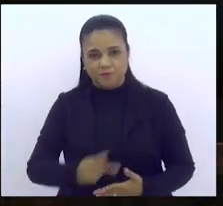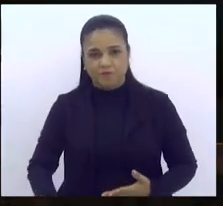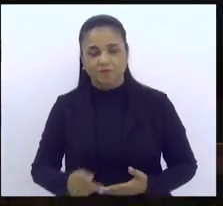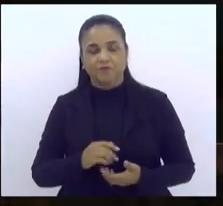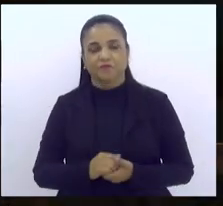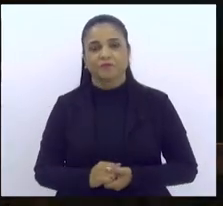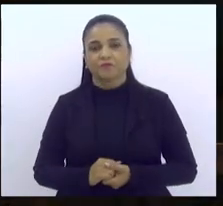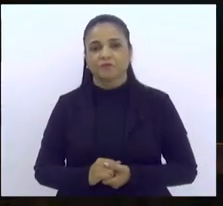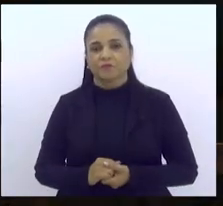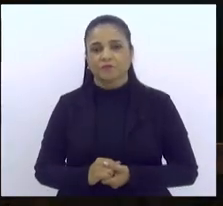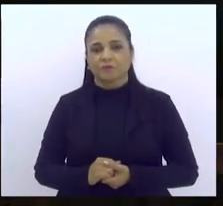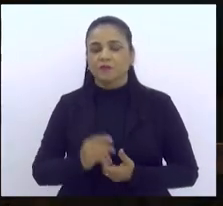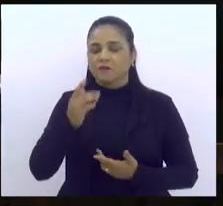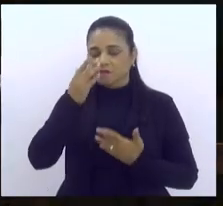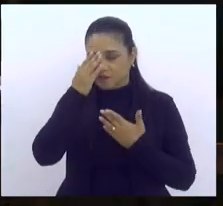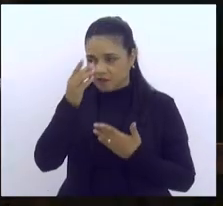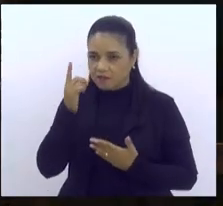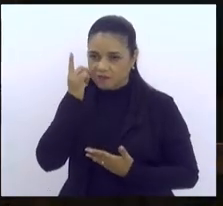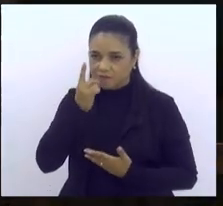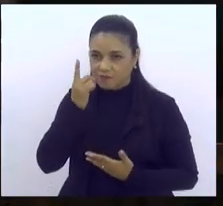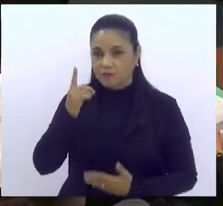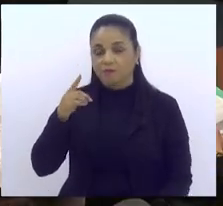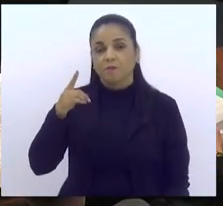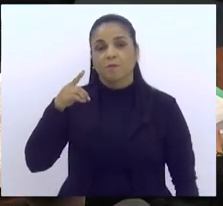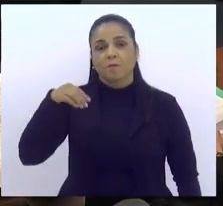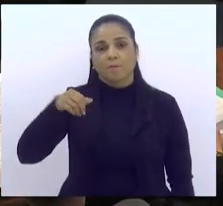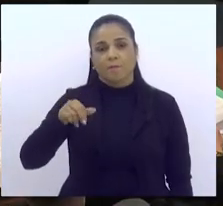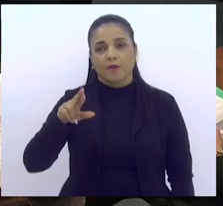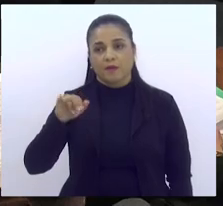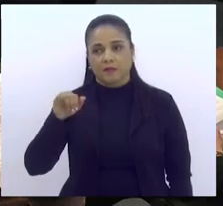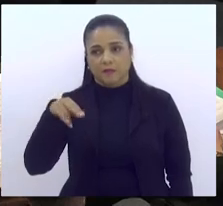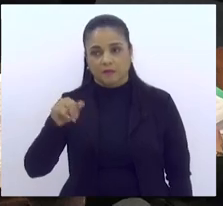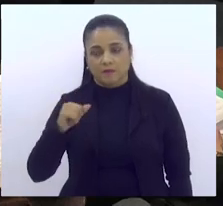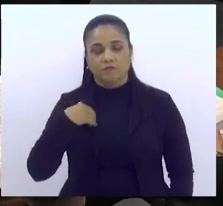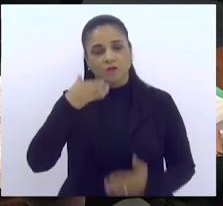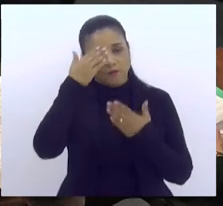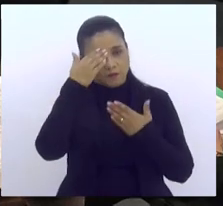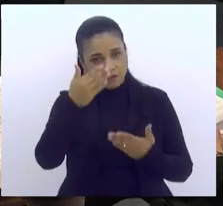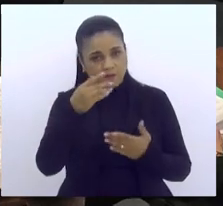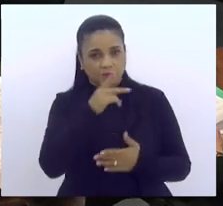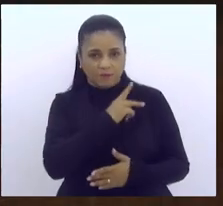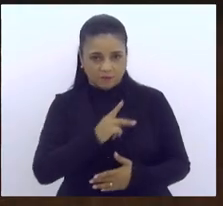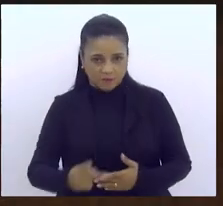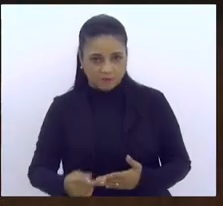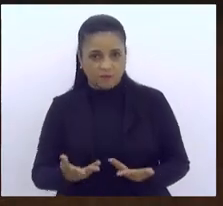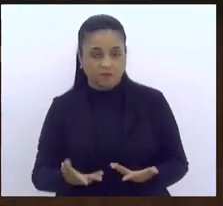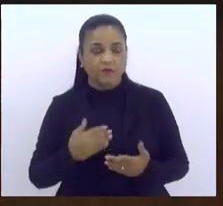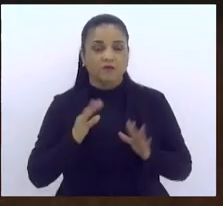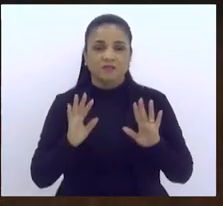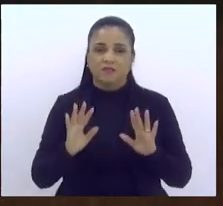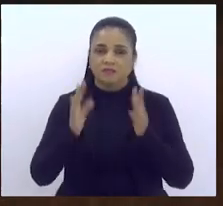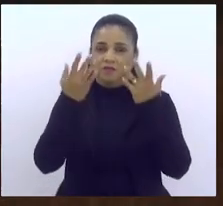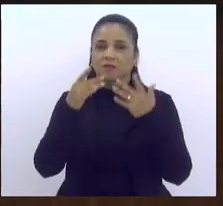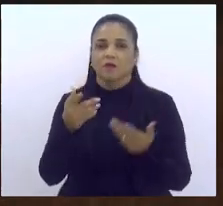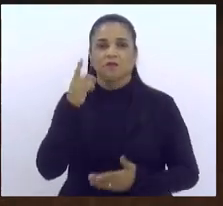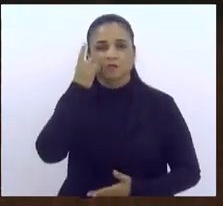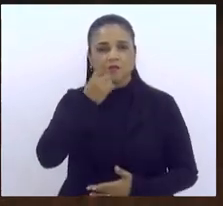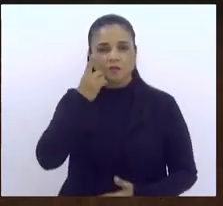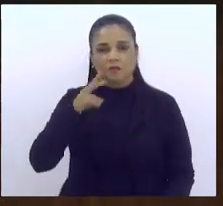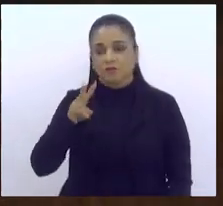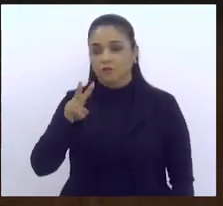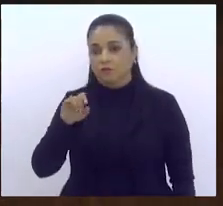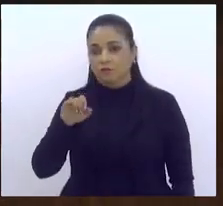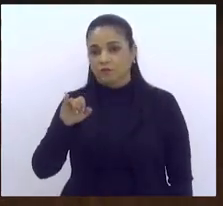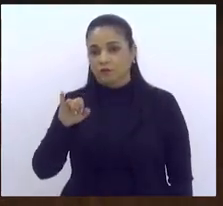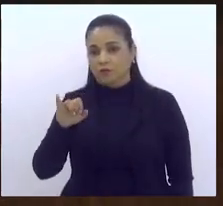discutir? Obrigado, deputado. Deputada Marina, por favor. Obrigada, presidente. Primeiro, queria saudar o ilustre deputado Vitor